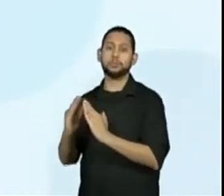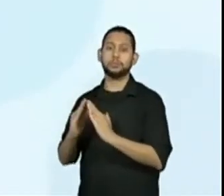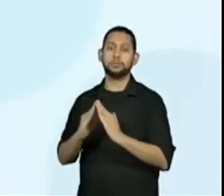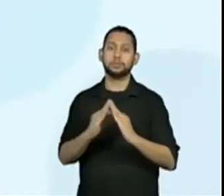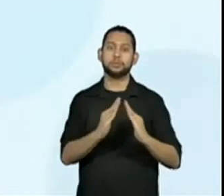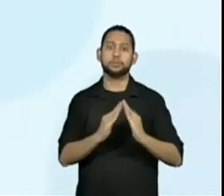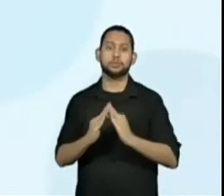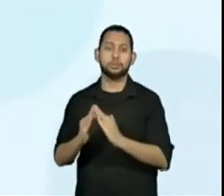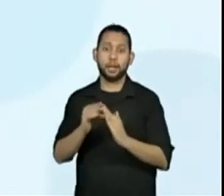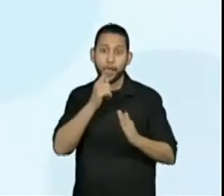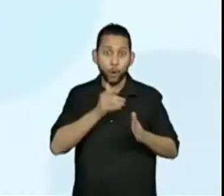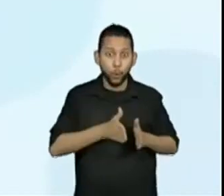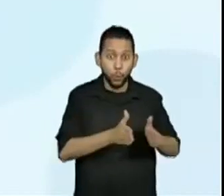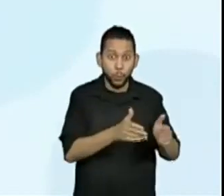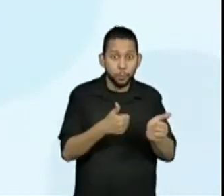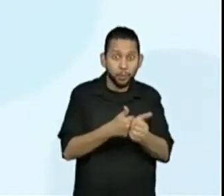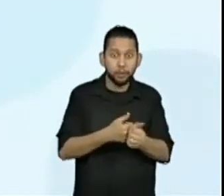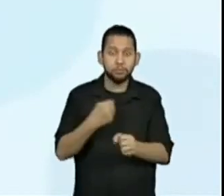urbanização,